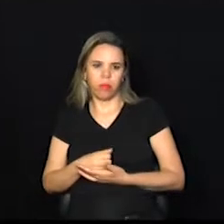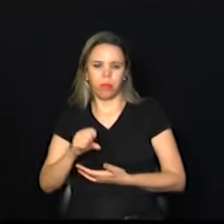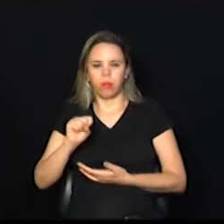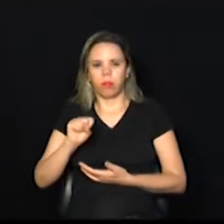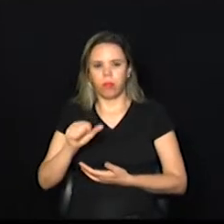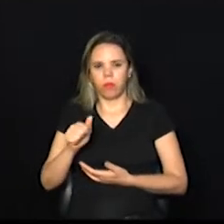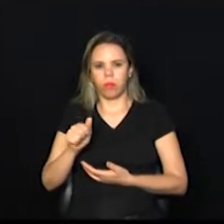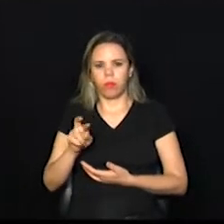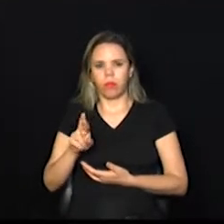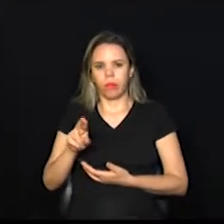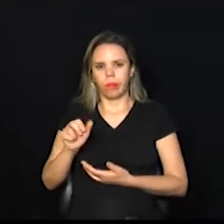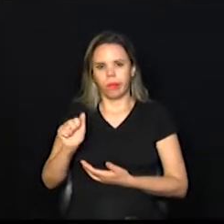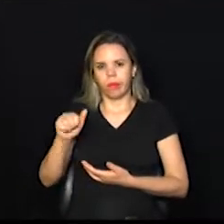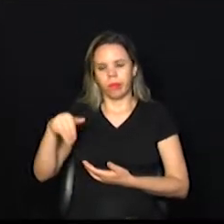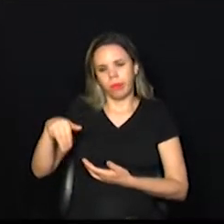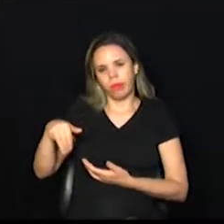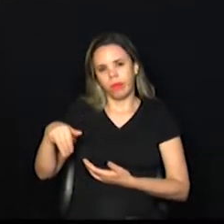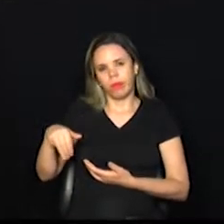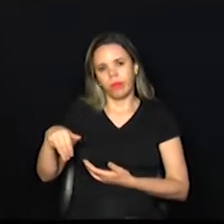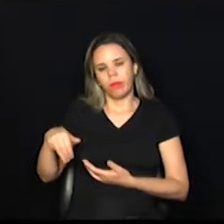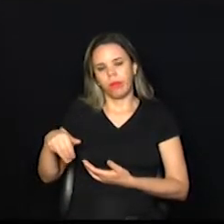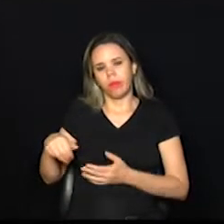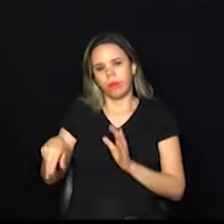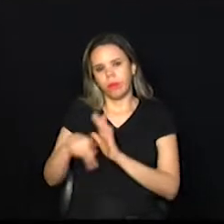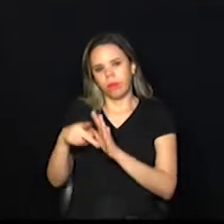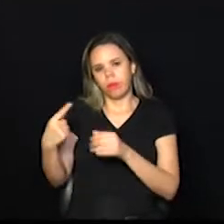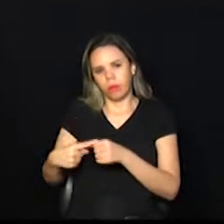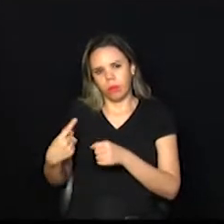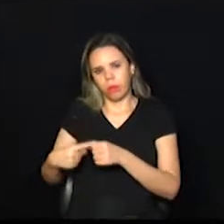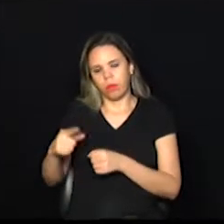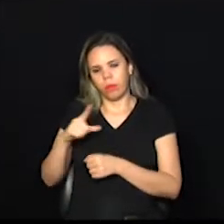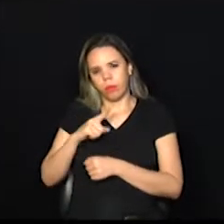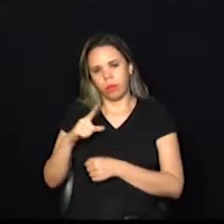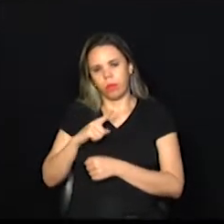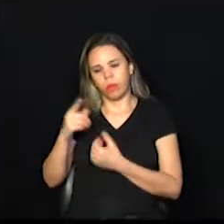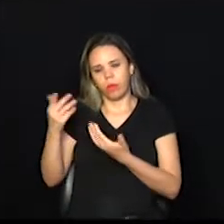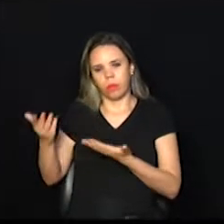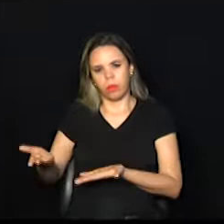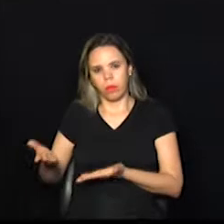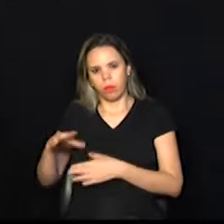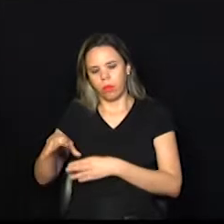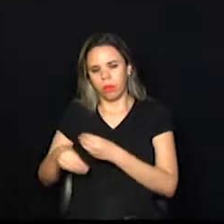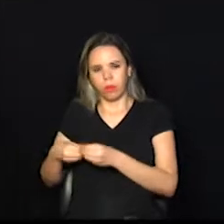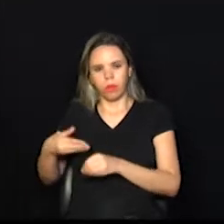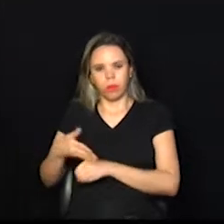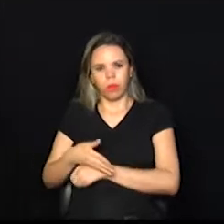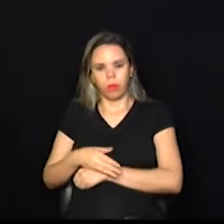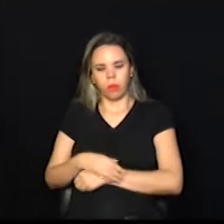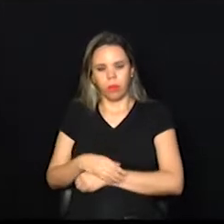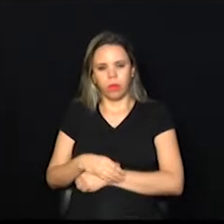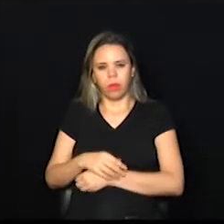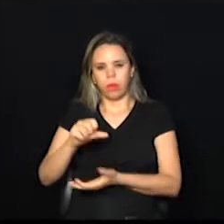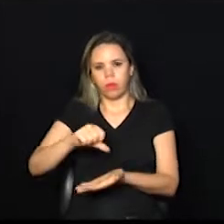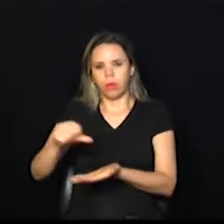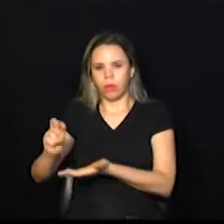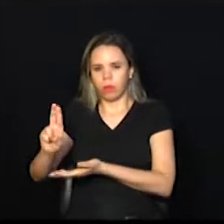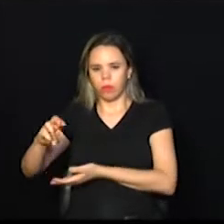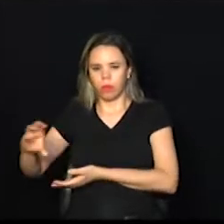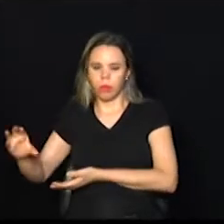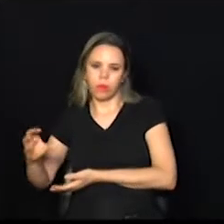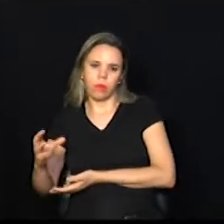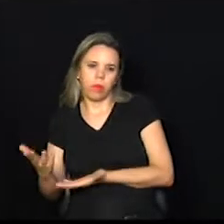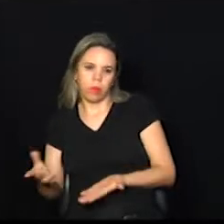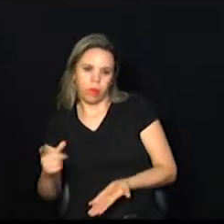é de característica municipal, mas ele tem muito agregado à região metropolitana. Então, a